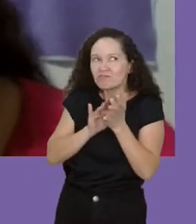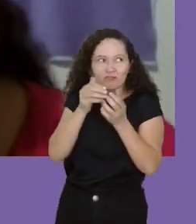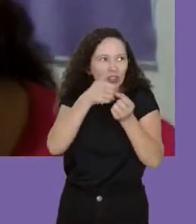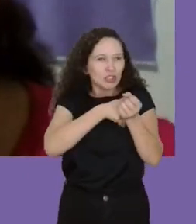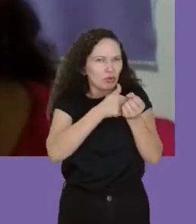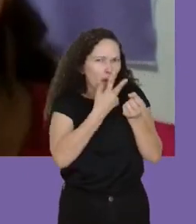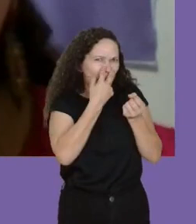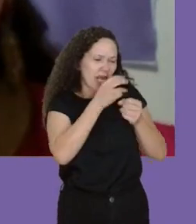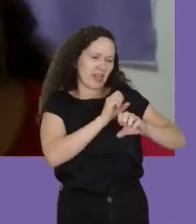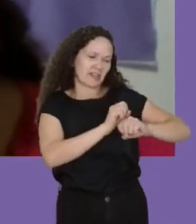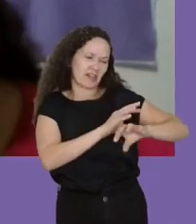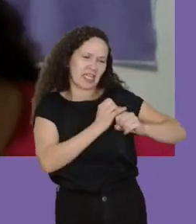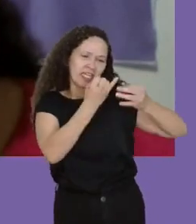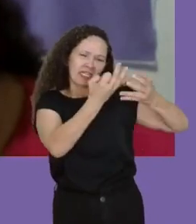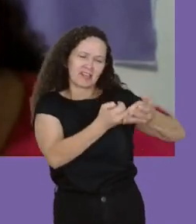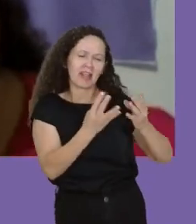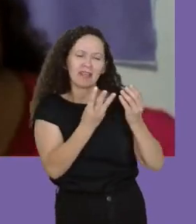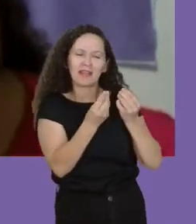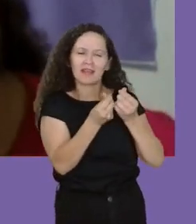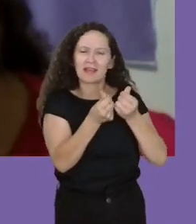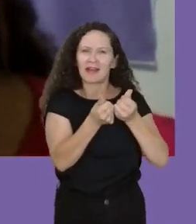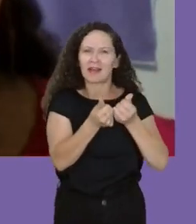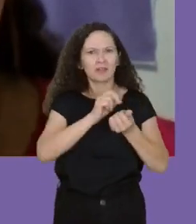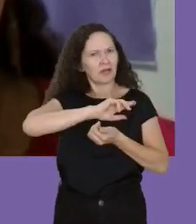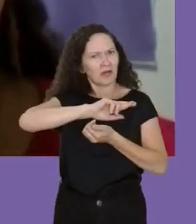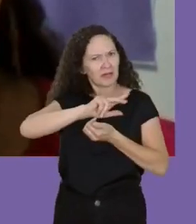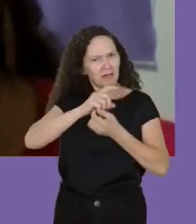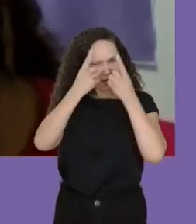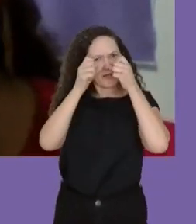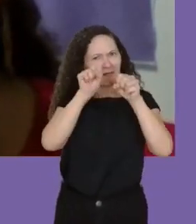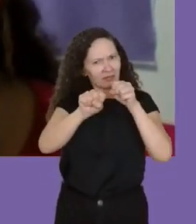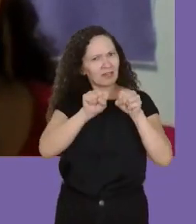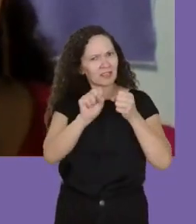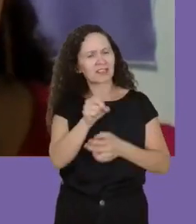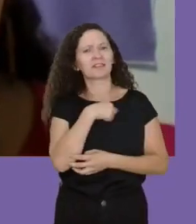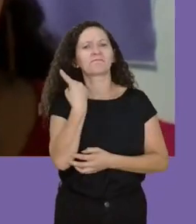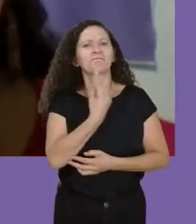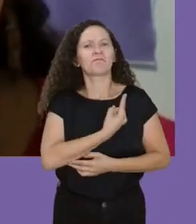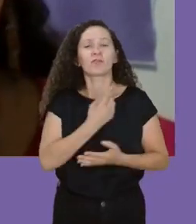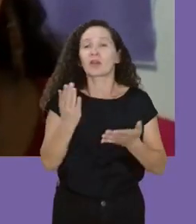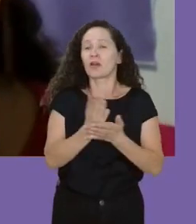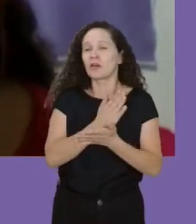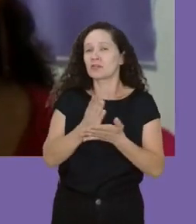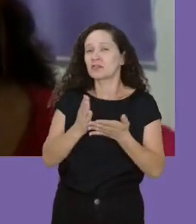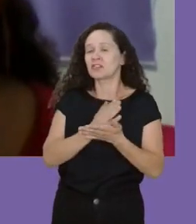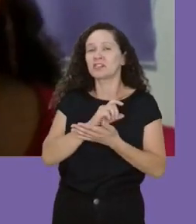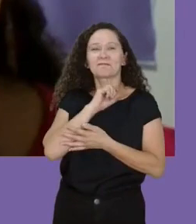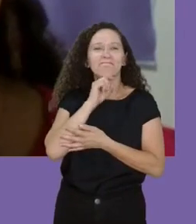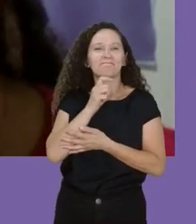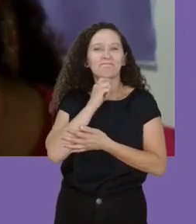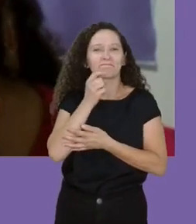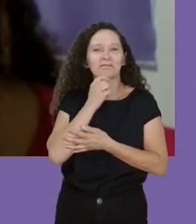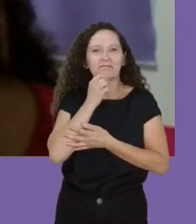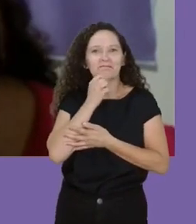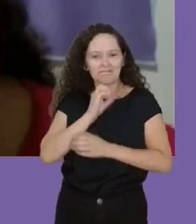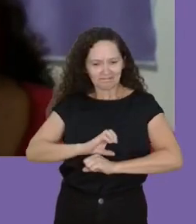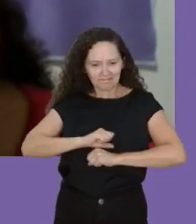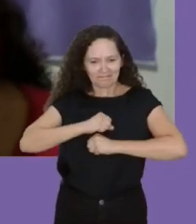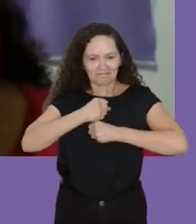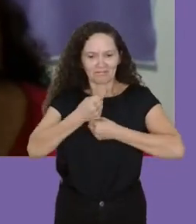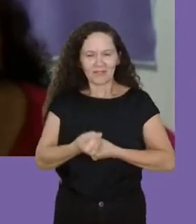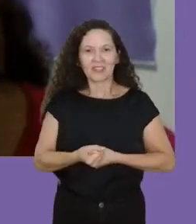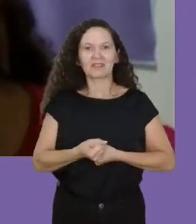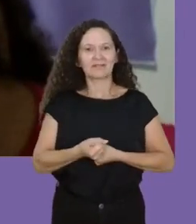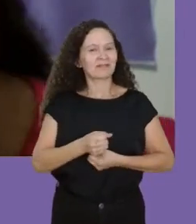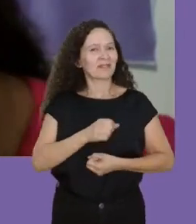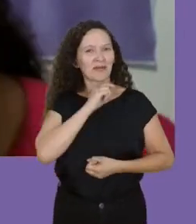fosse educado, está sendo delicado, né? E a gente acaba que muitas das vezes não conseguimos reagir em tempo.